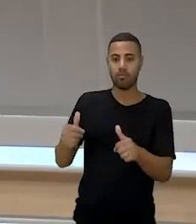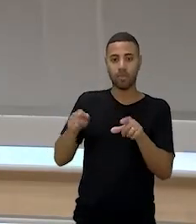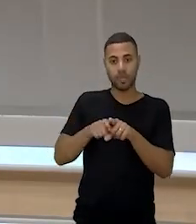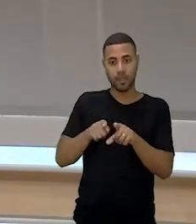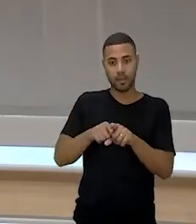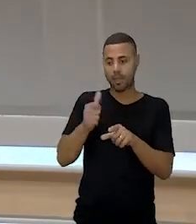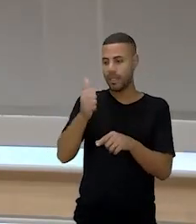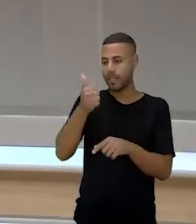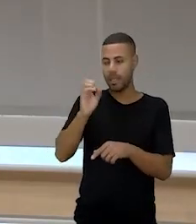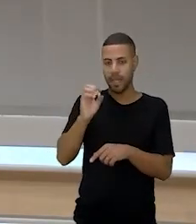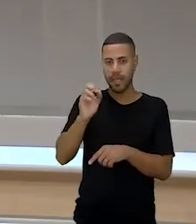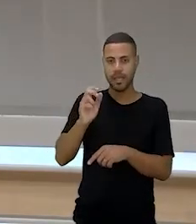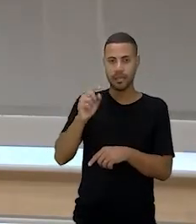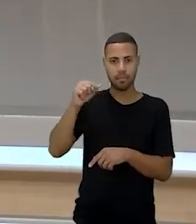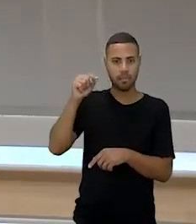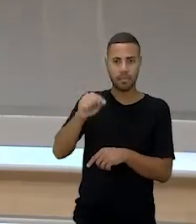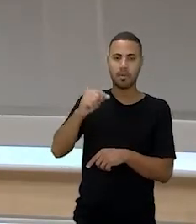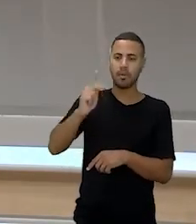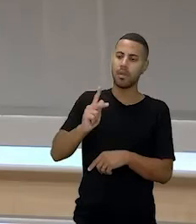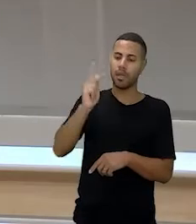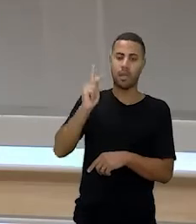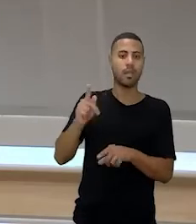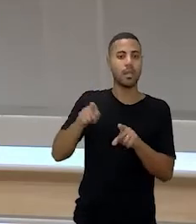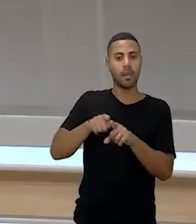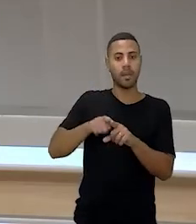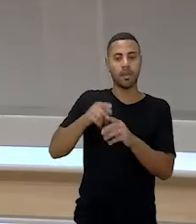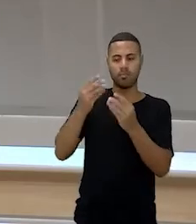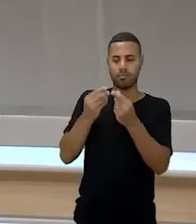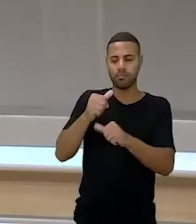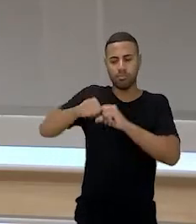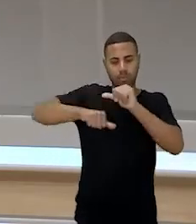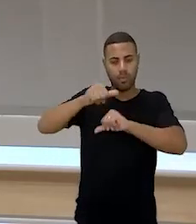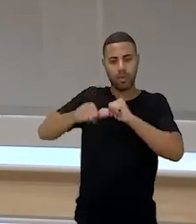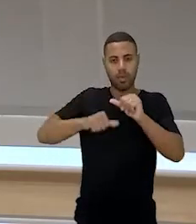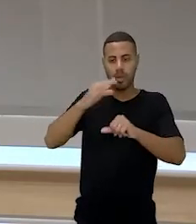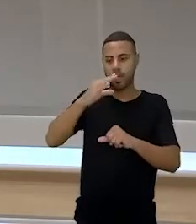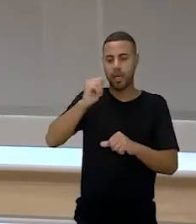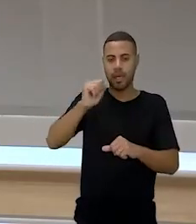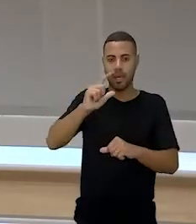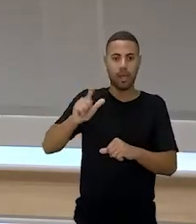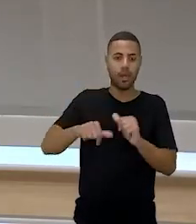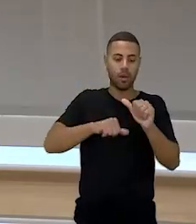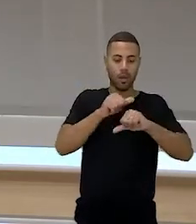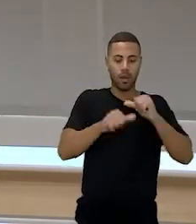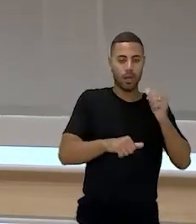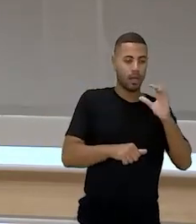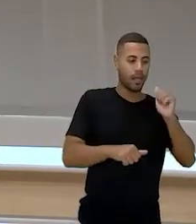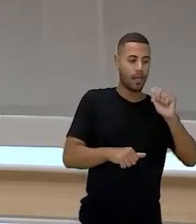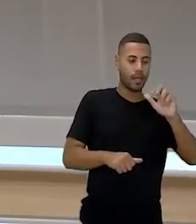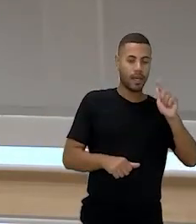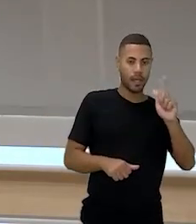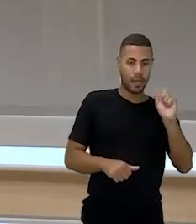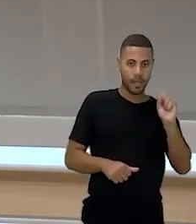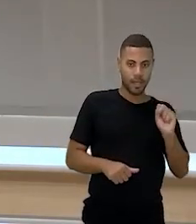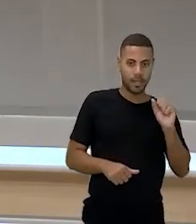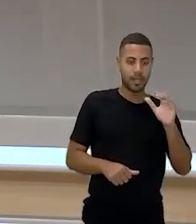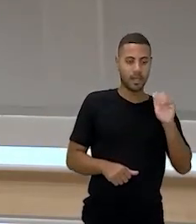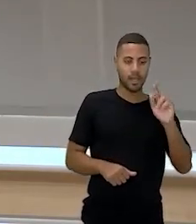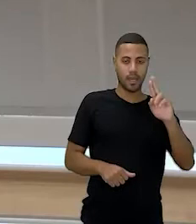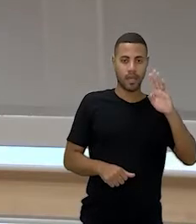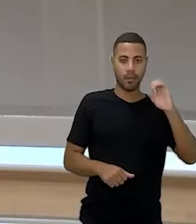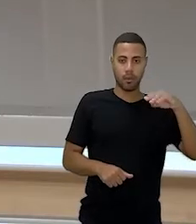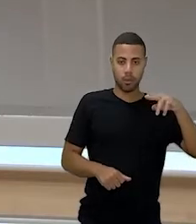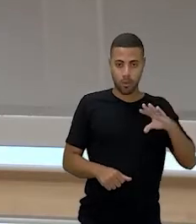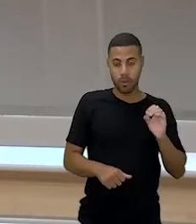10 toneladas se transformaram em cal e uma parte dessas 10 toneladas foram transformadas em gás carbônico que foram liberados para a atmosfera. Então, a